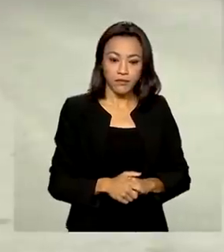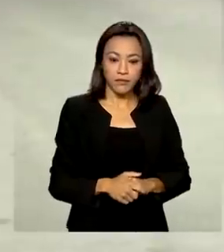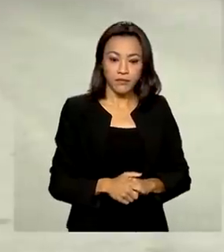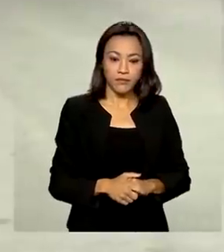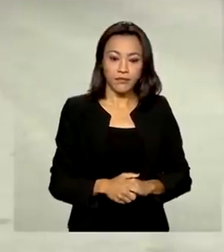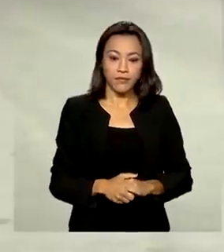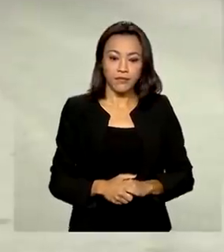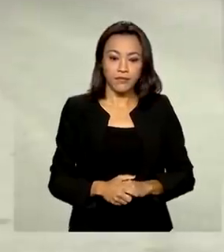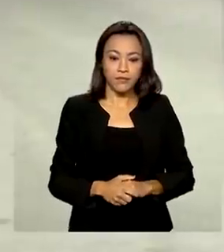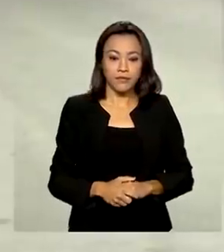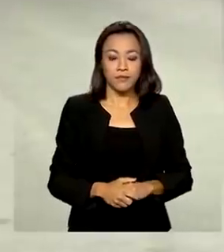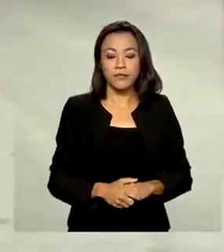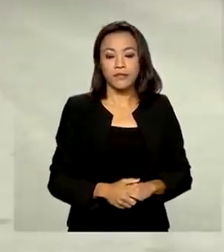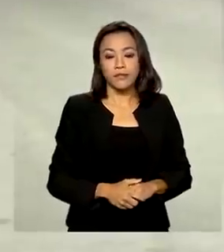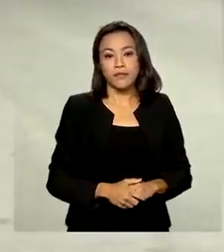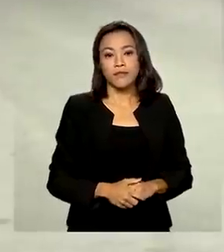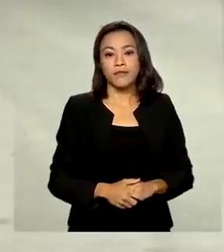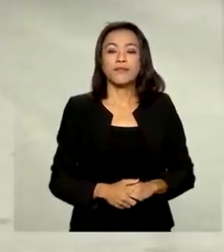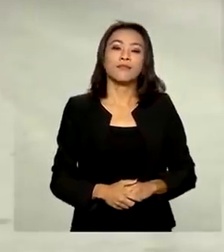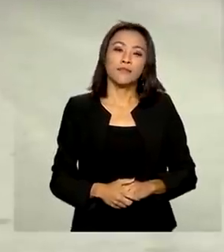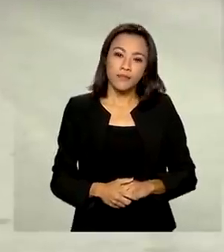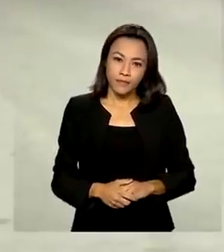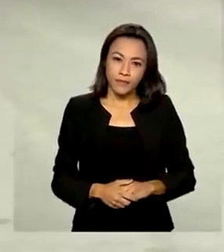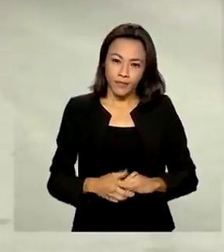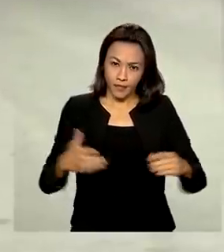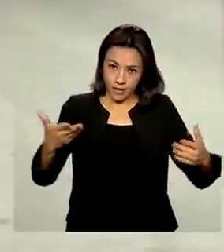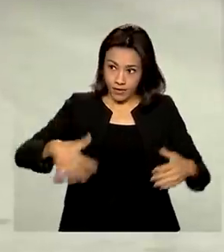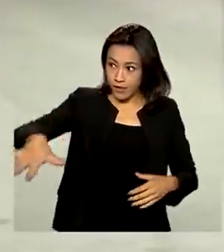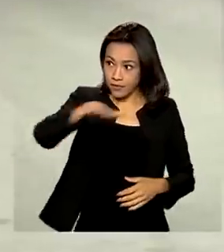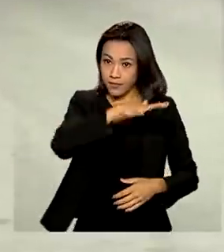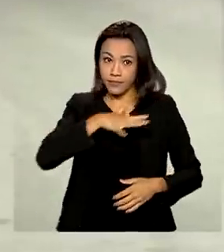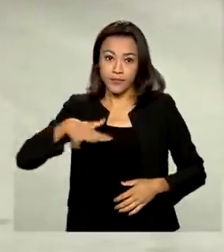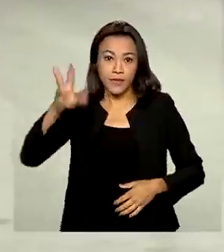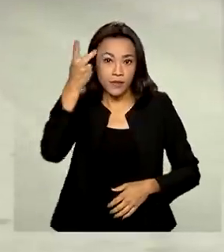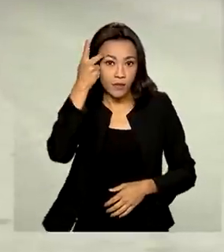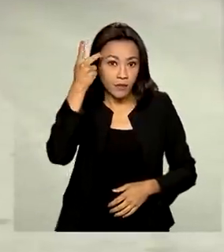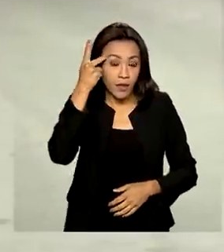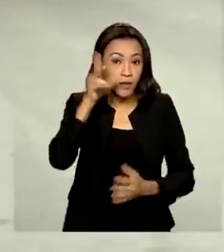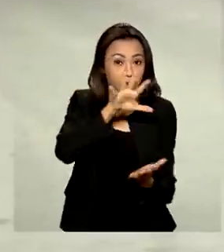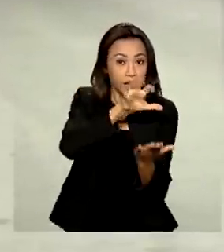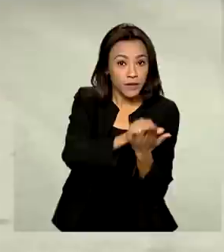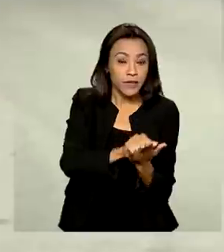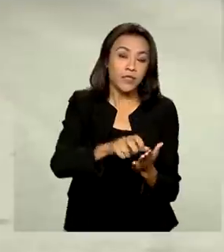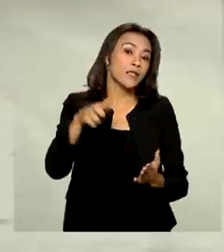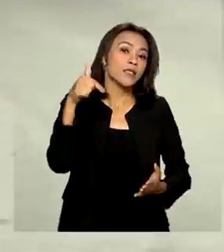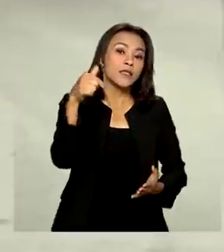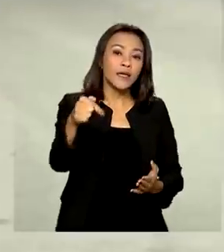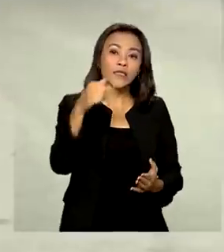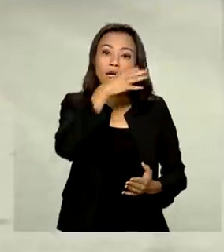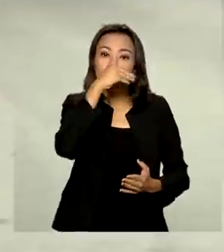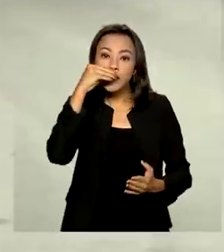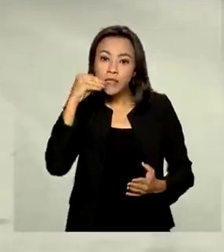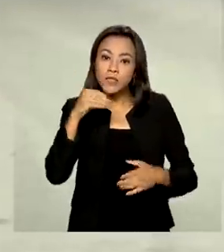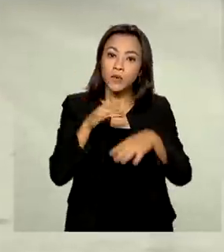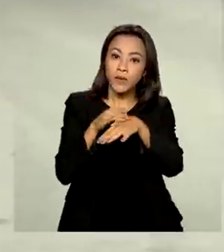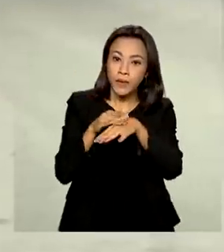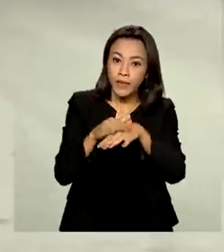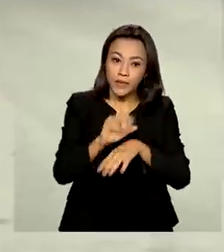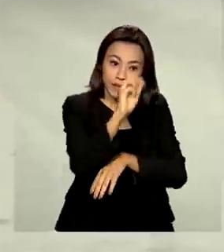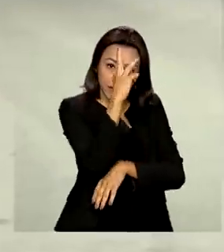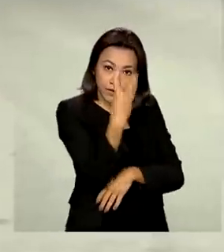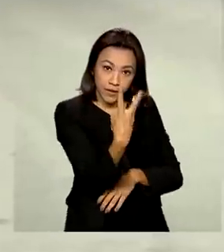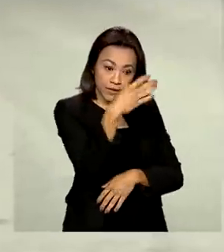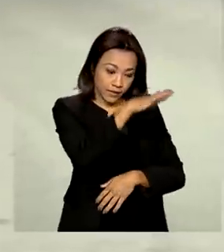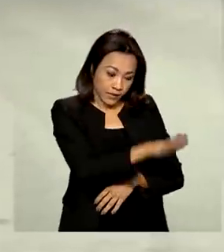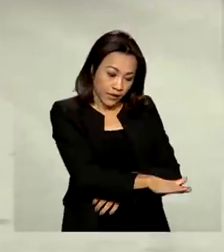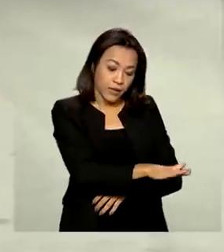e se a cidade de São Paulo registra e sete adolescentes Como a doença e 3